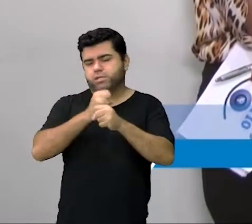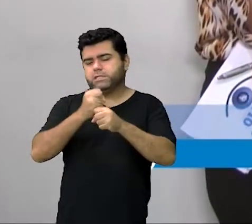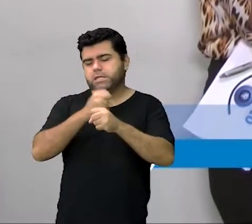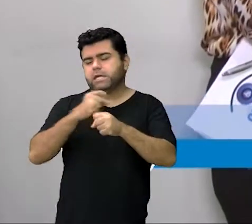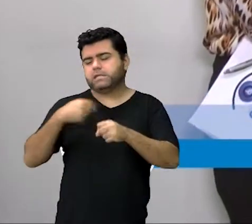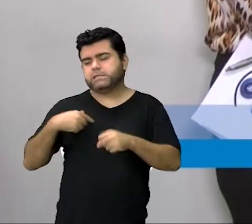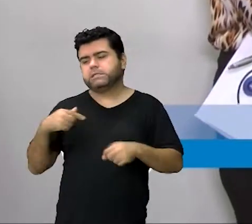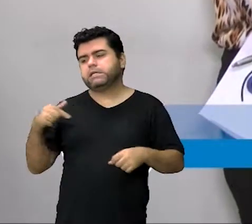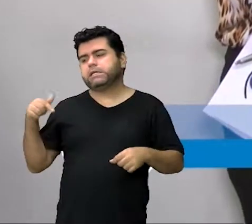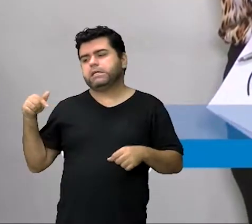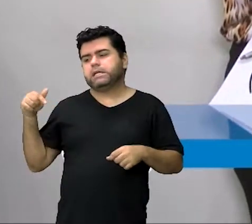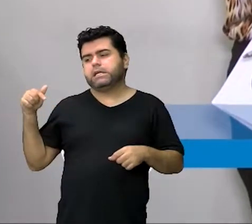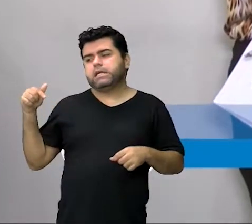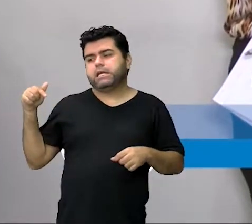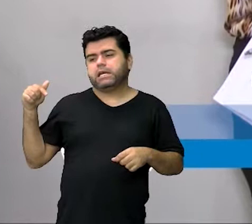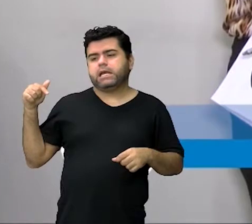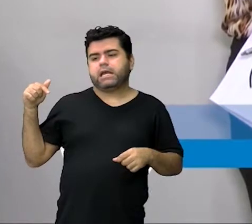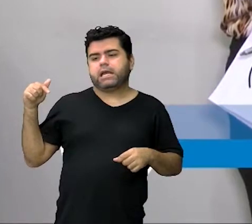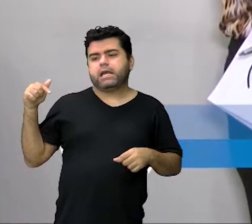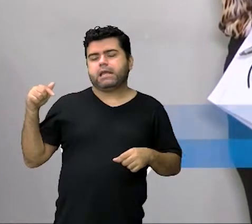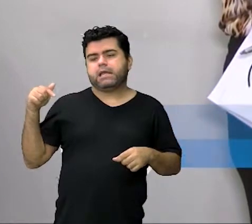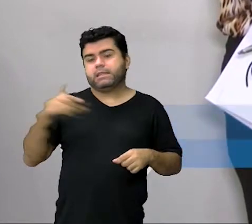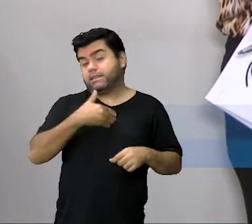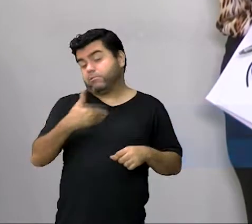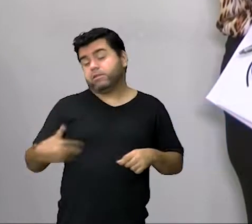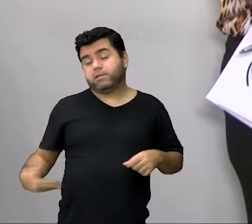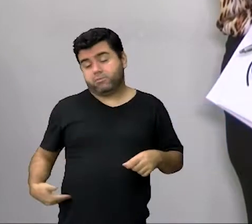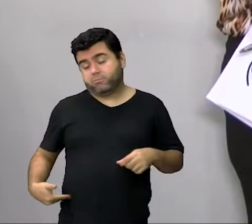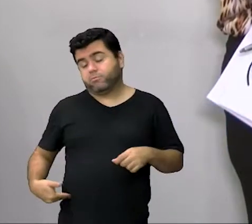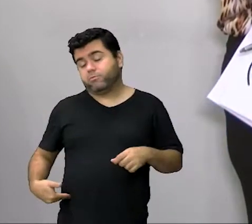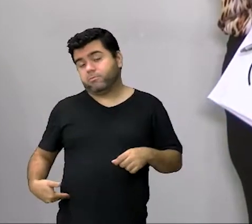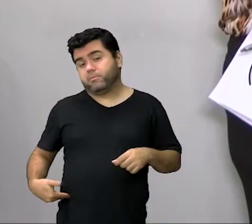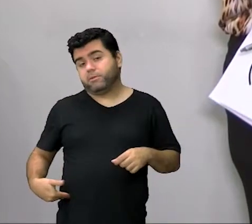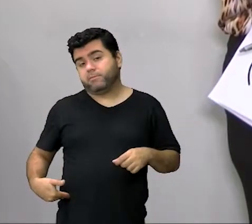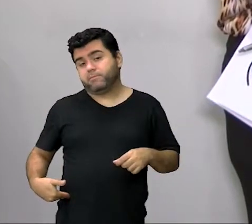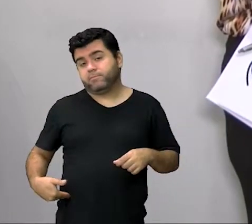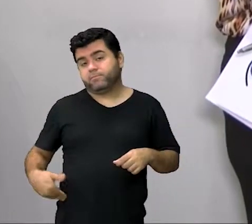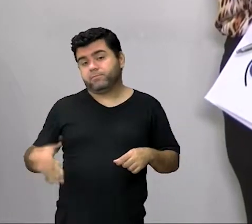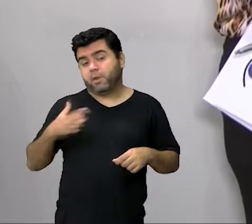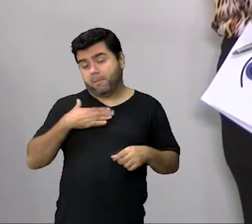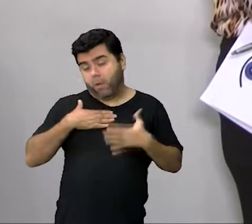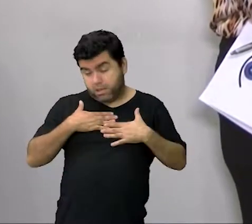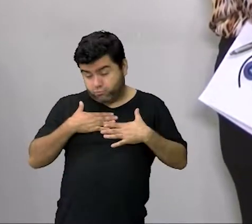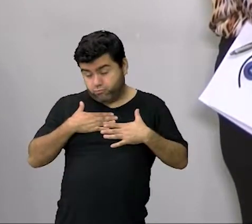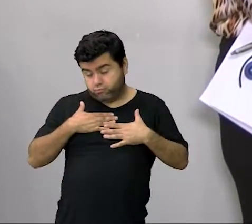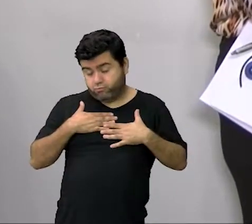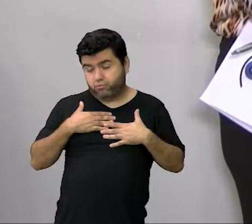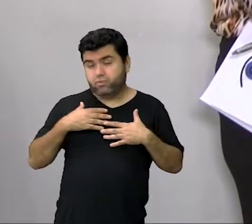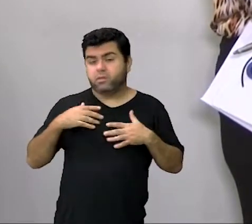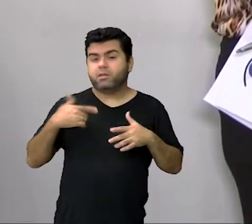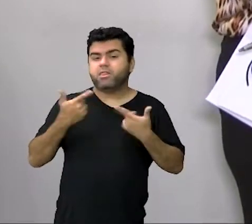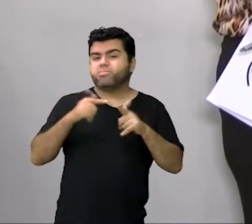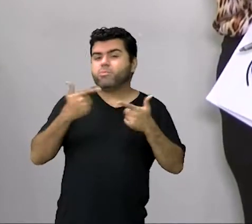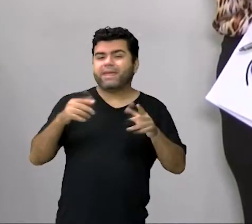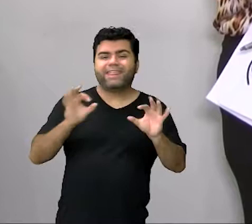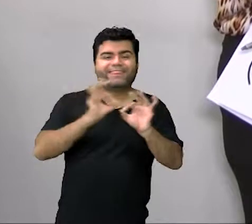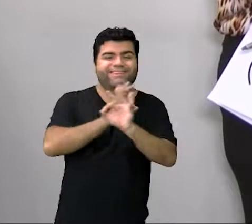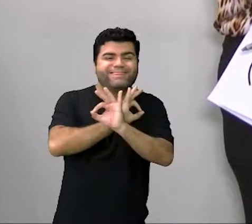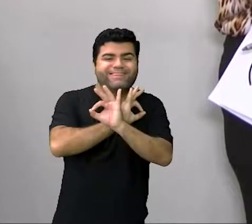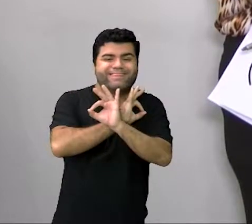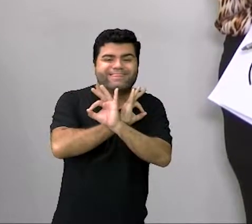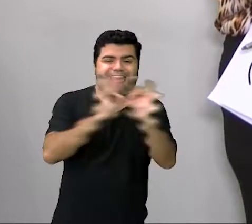foi diagnosticado. Na rede pública, não, no meu caso, no nosso caso, nós não temos nada.